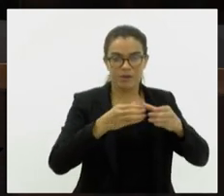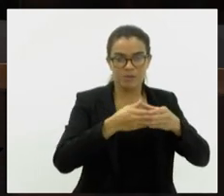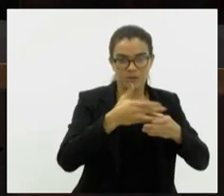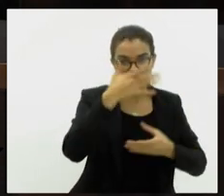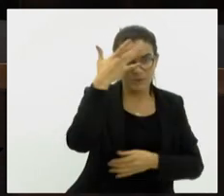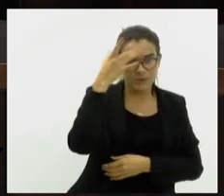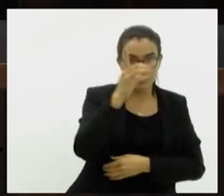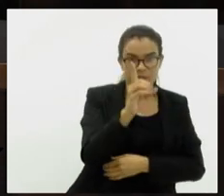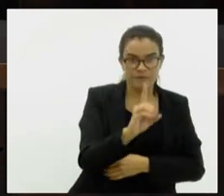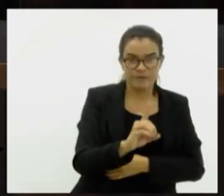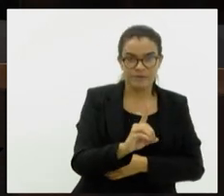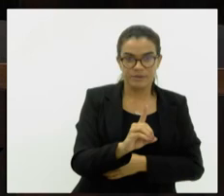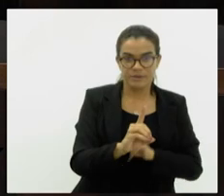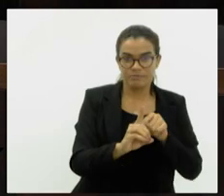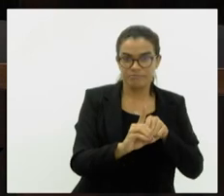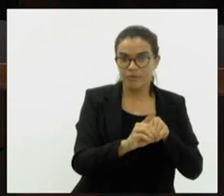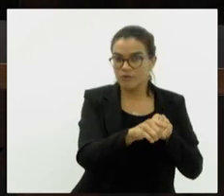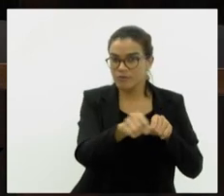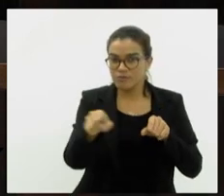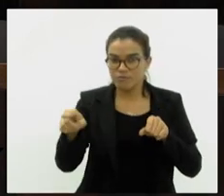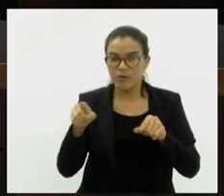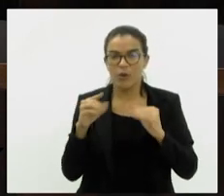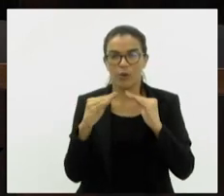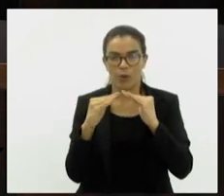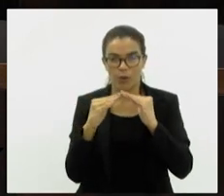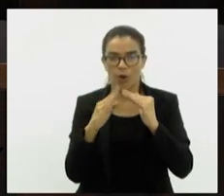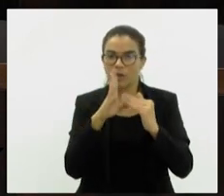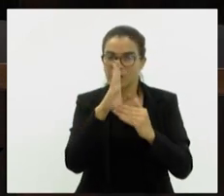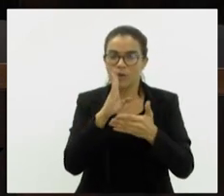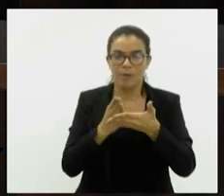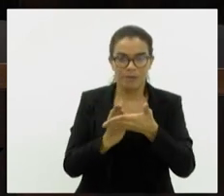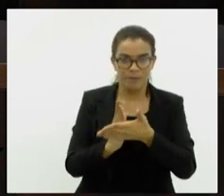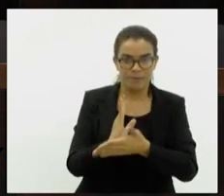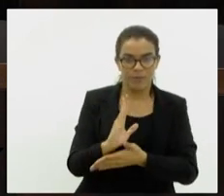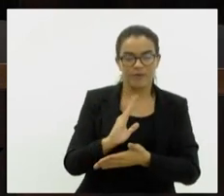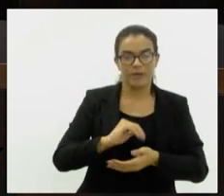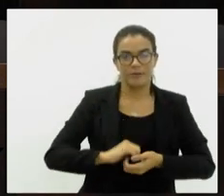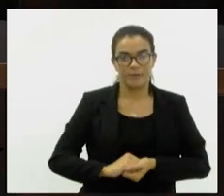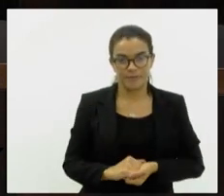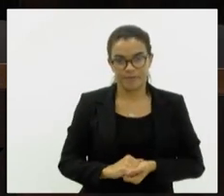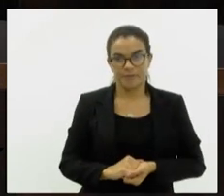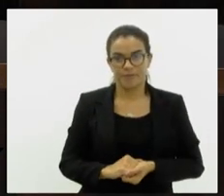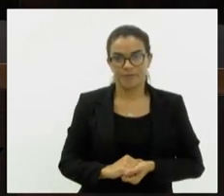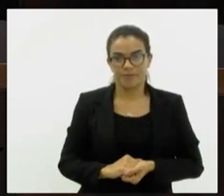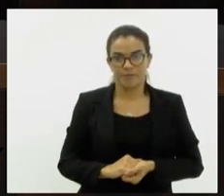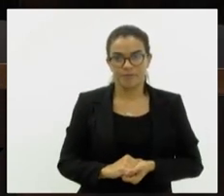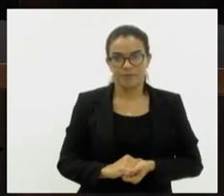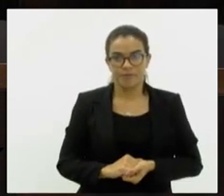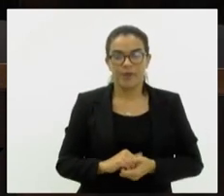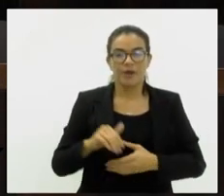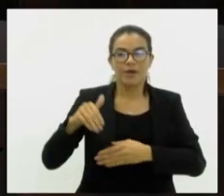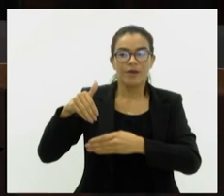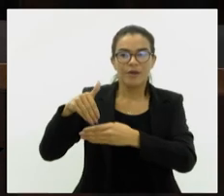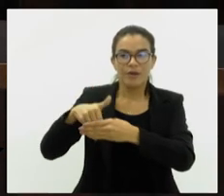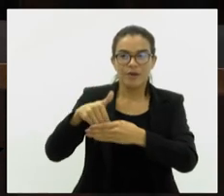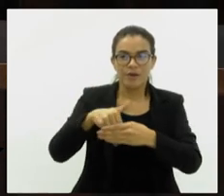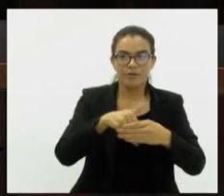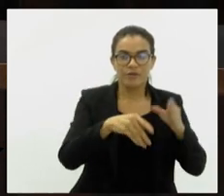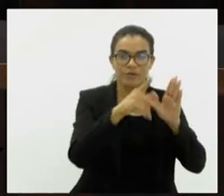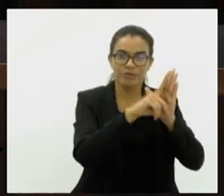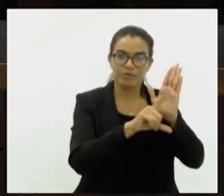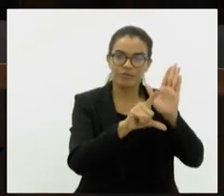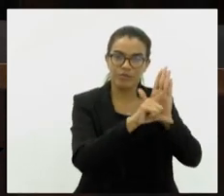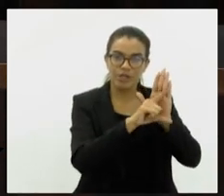com Deficiência. Os senhores que aprovam, permaneçam como estão. Aprovado. Em votação, o projeto